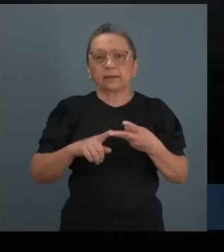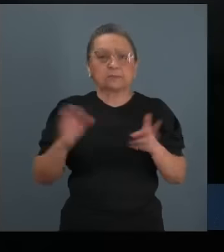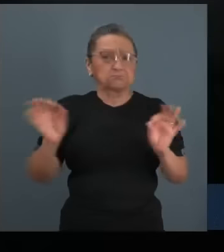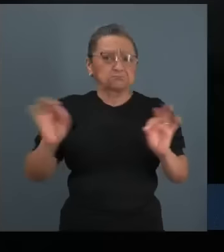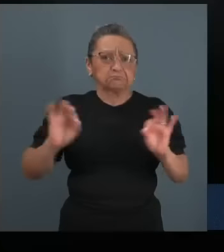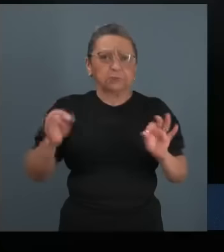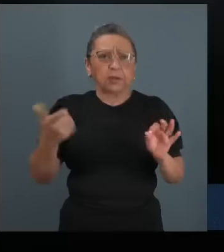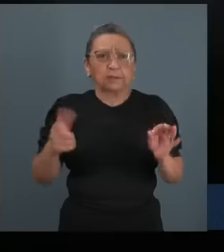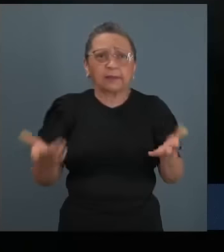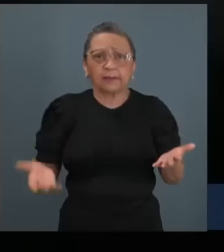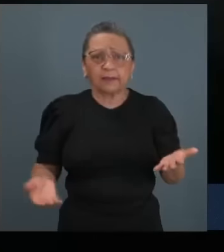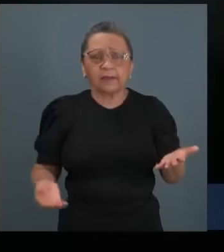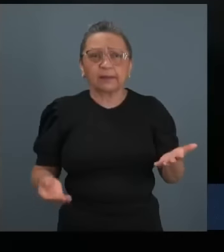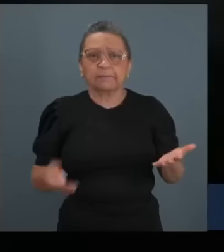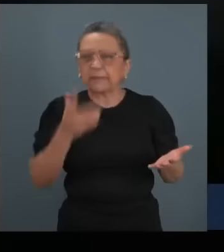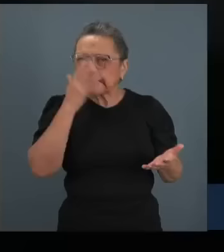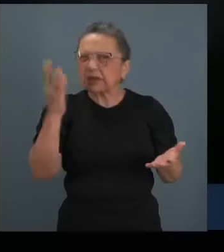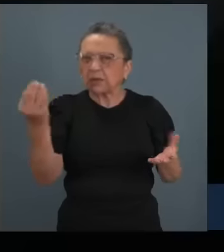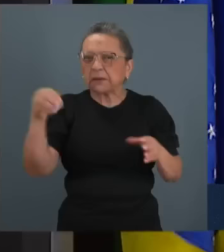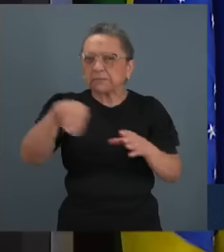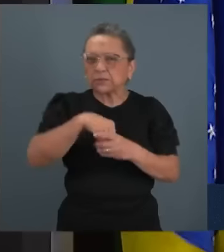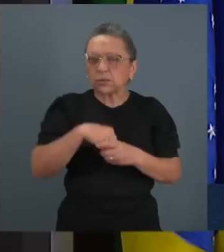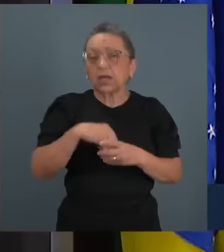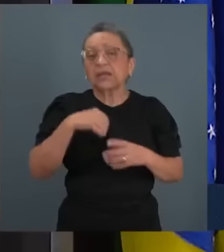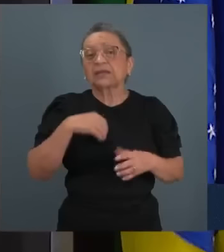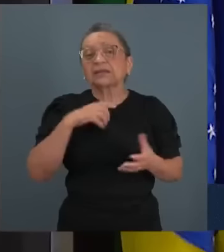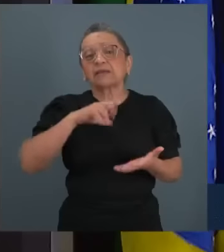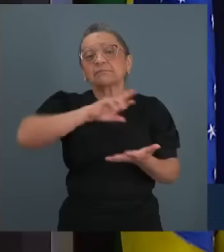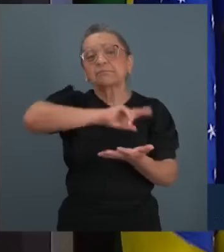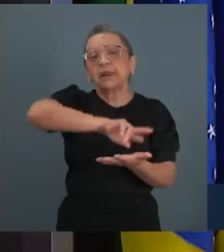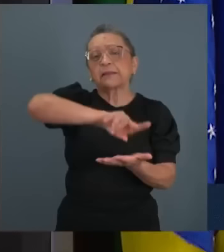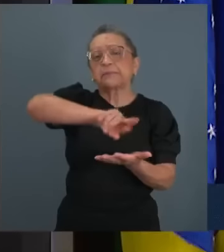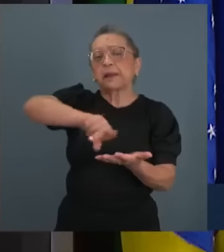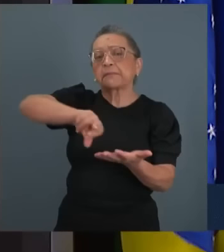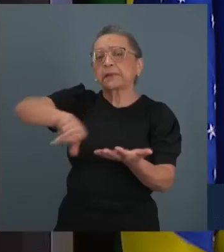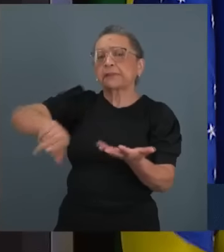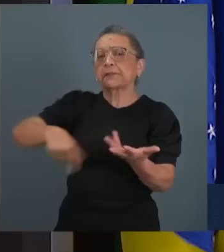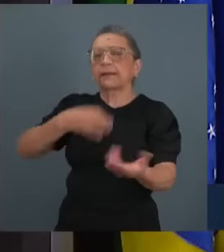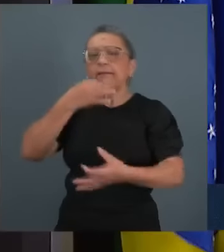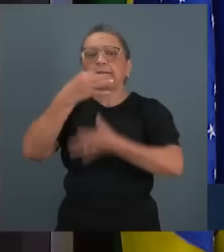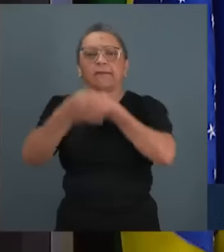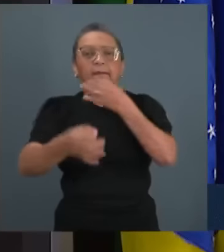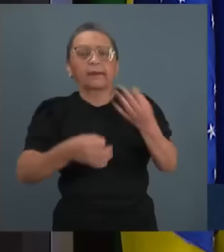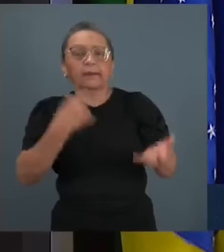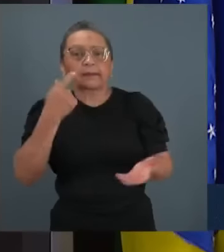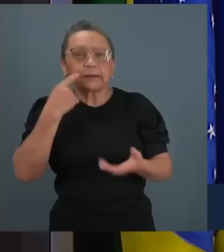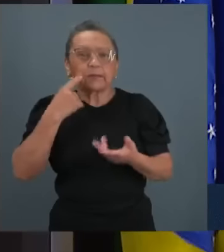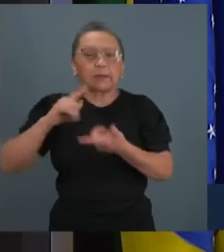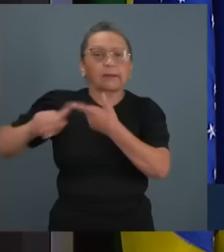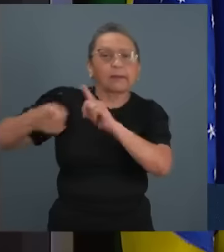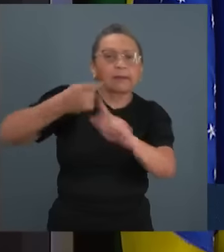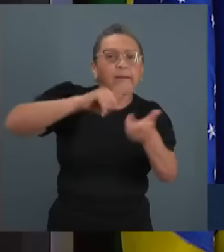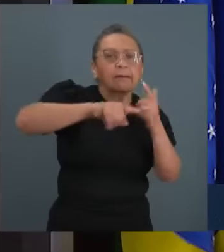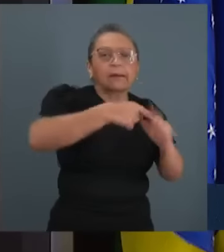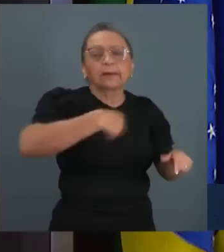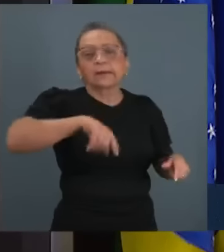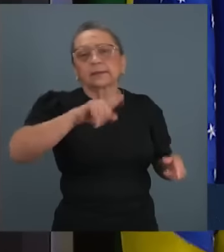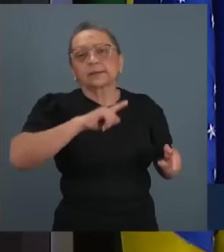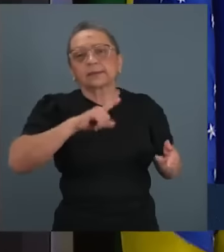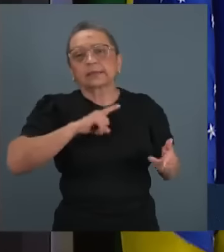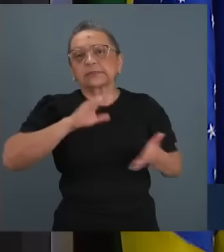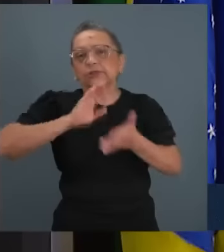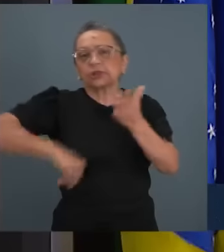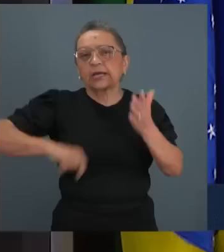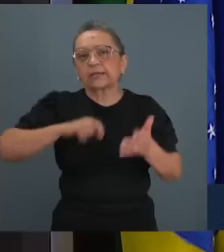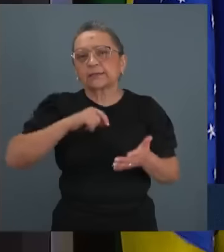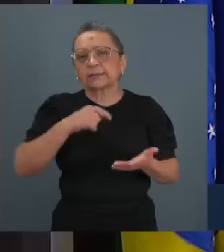teria mais. Tem tantas alternativas que está se especulando dessa tirada de